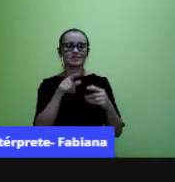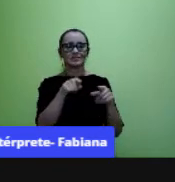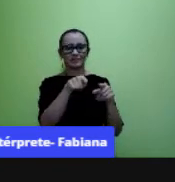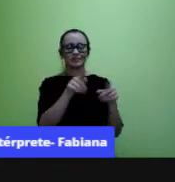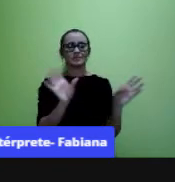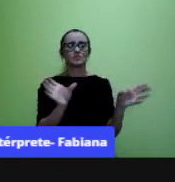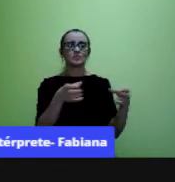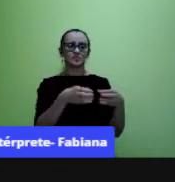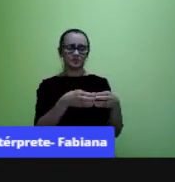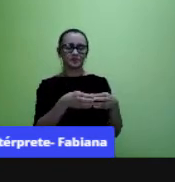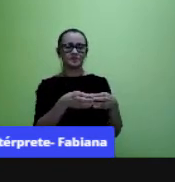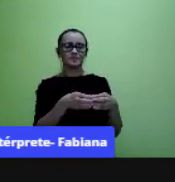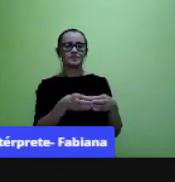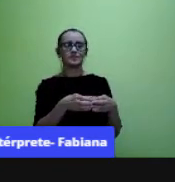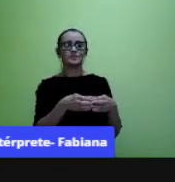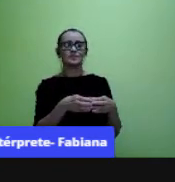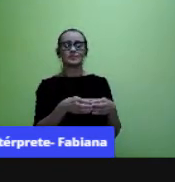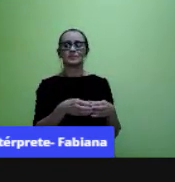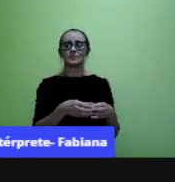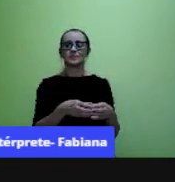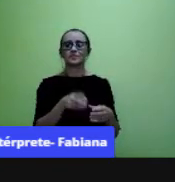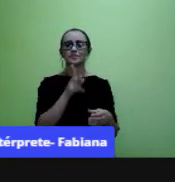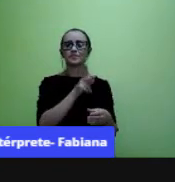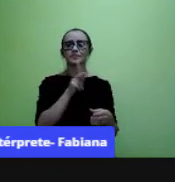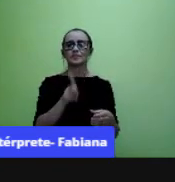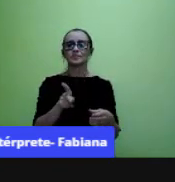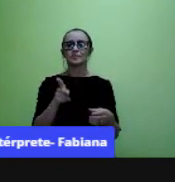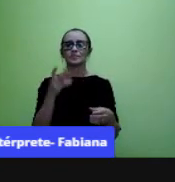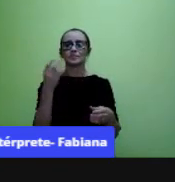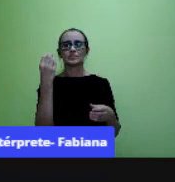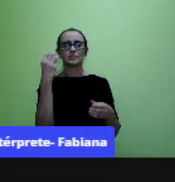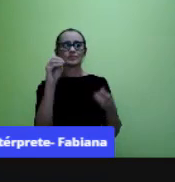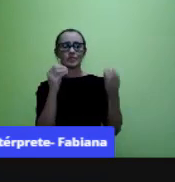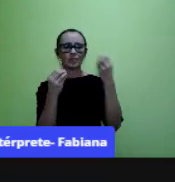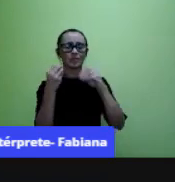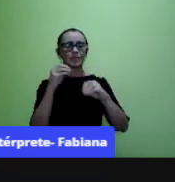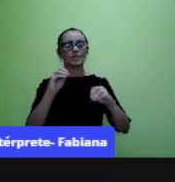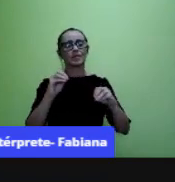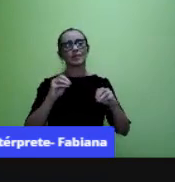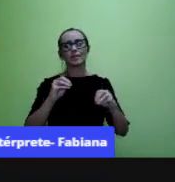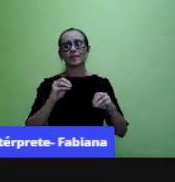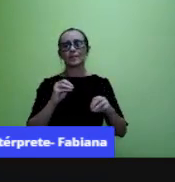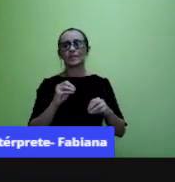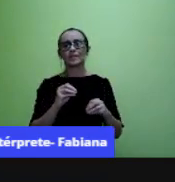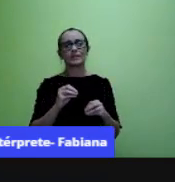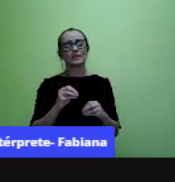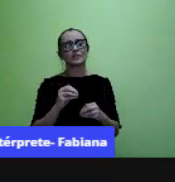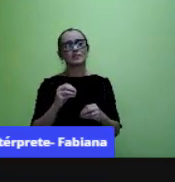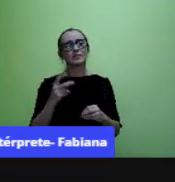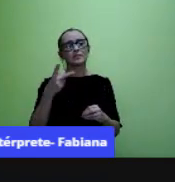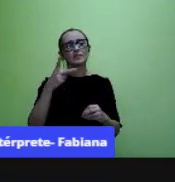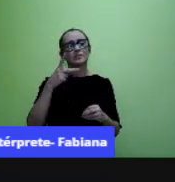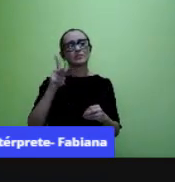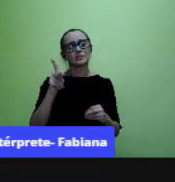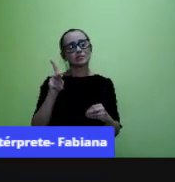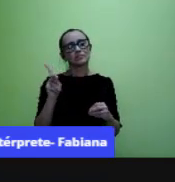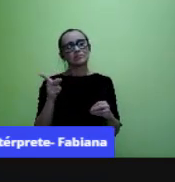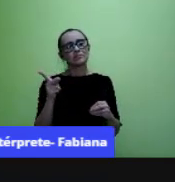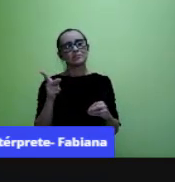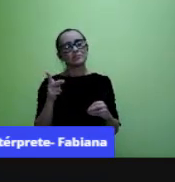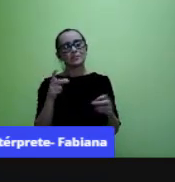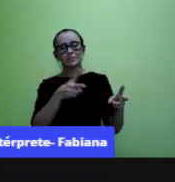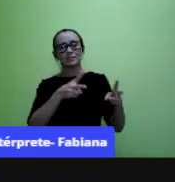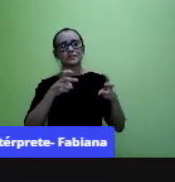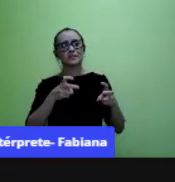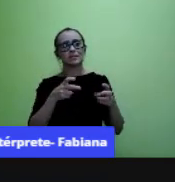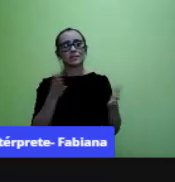vai colocar da sua maneira. O que nós fizemos aqui é uma sugestão de trabalho para aqueles